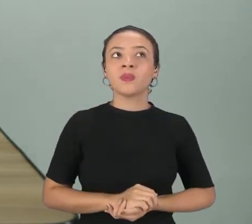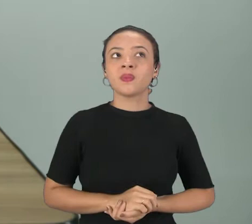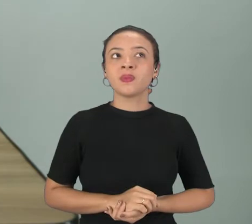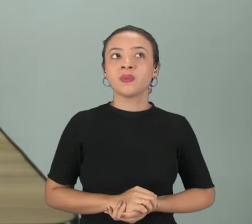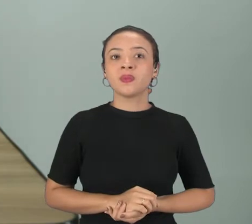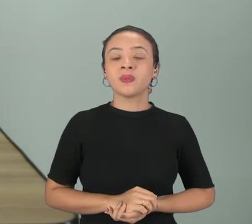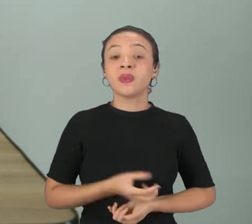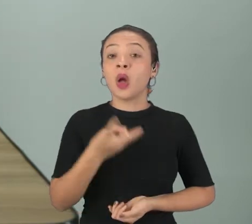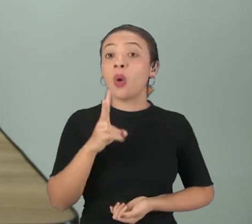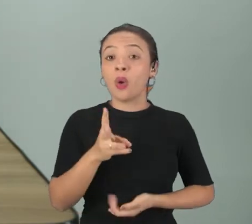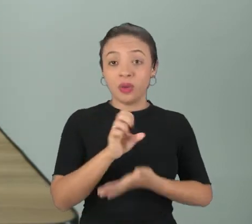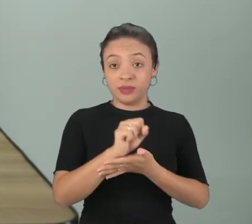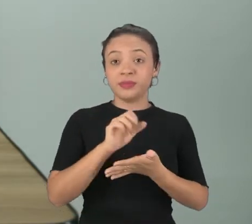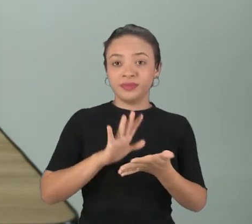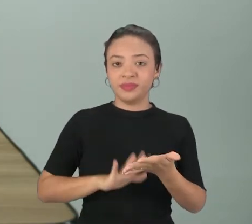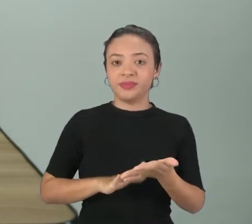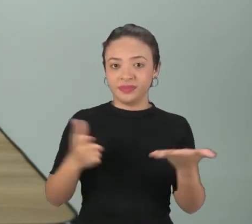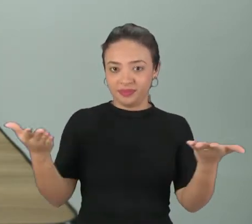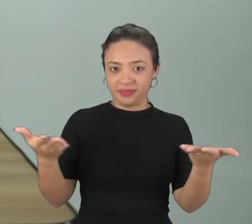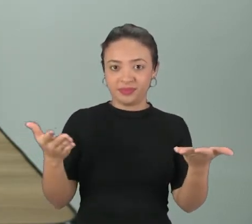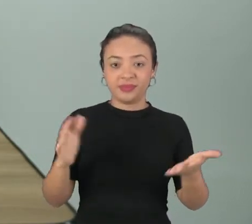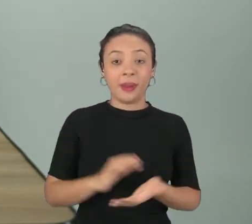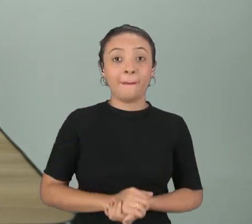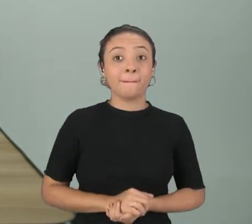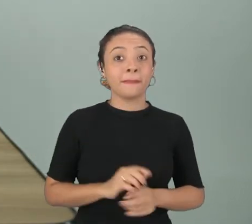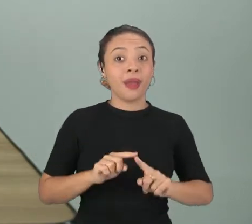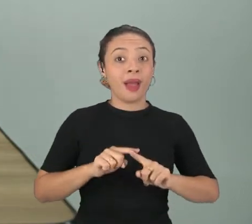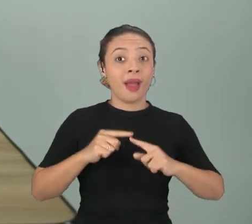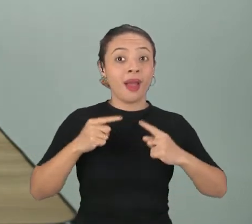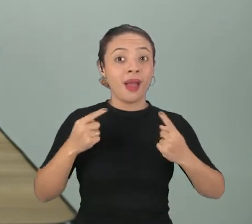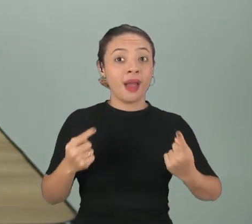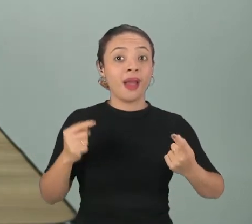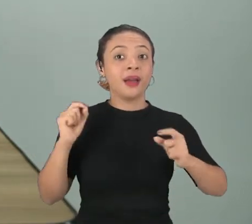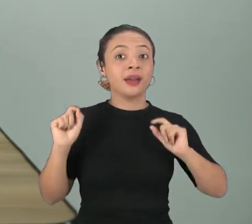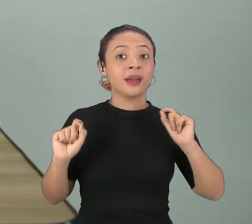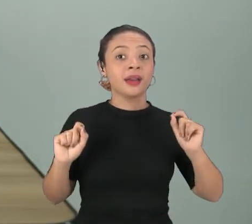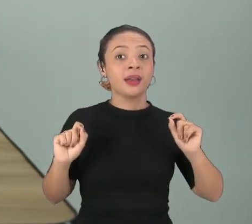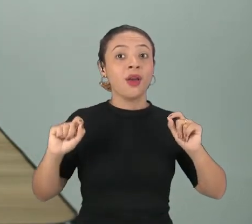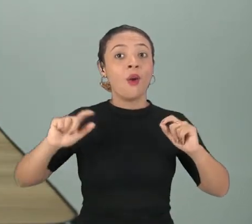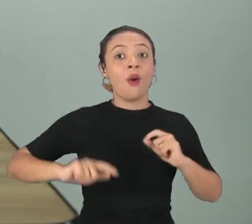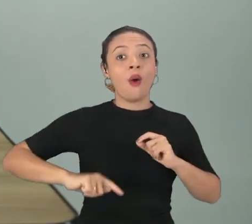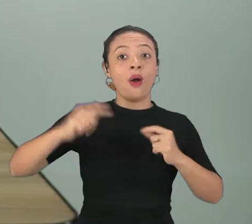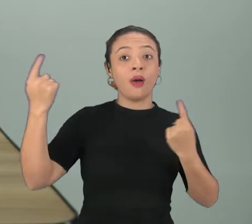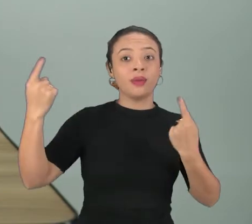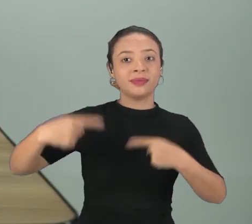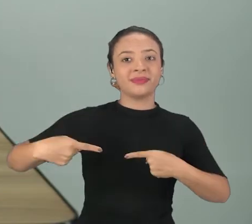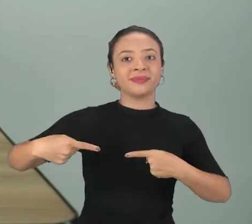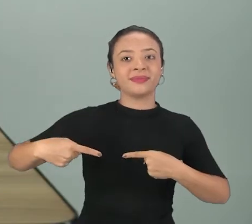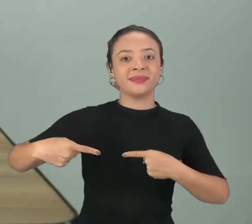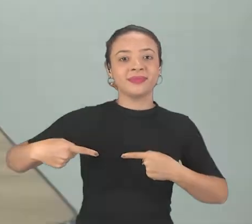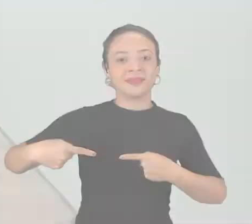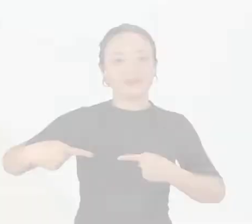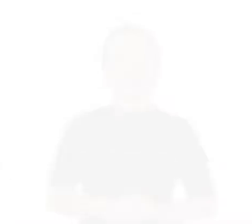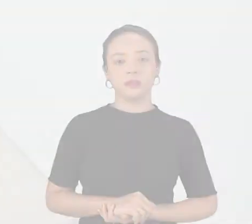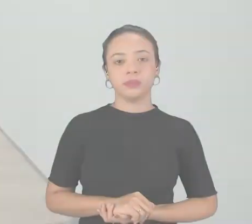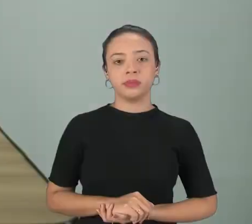a continuar nossa atividade só que agora nós vamos realizar mais um desafio